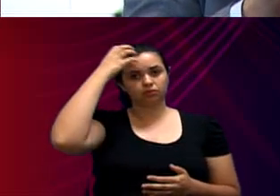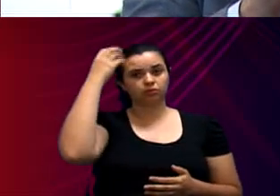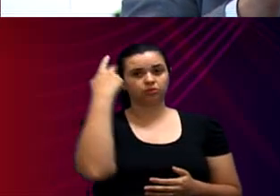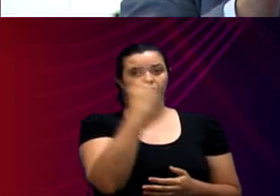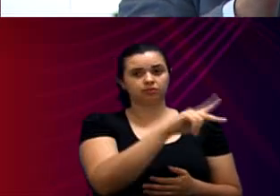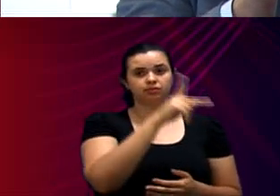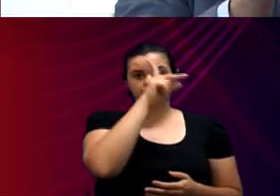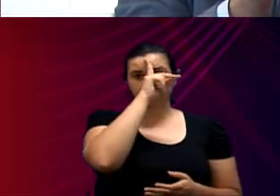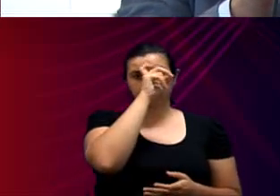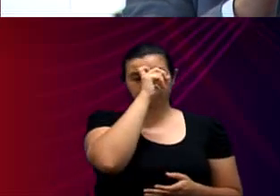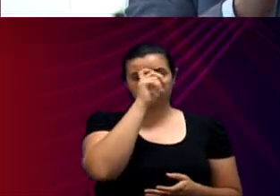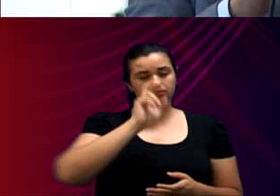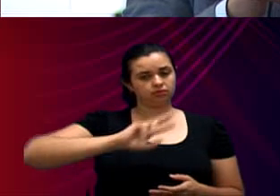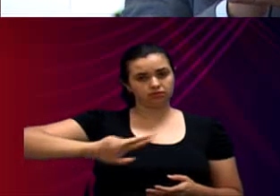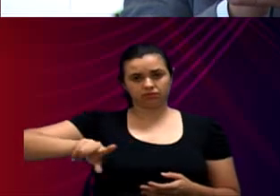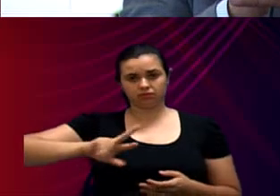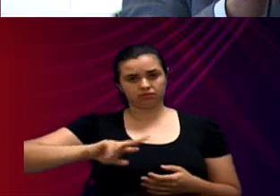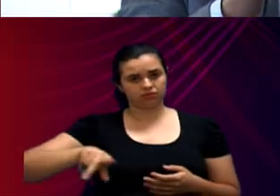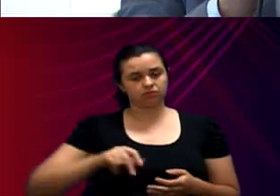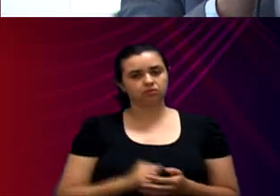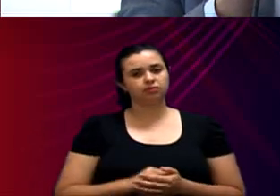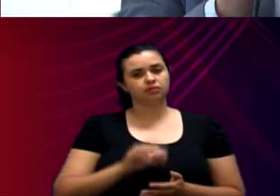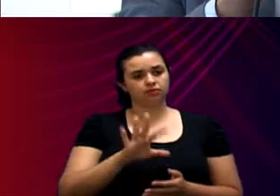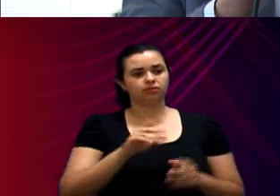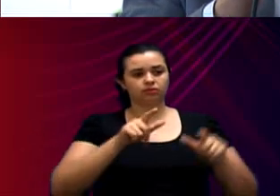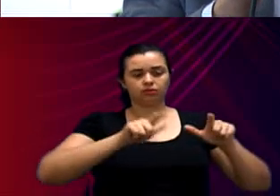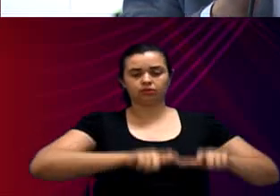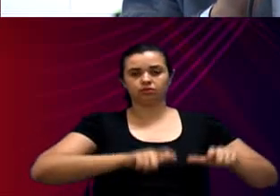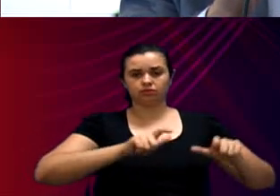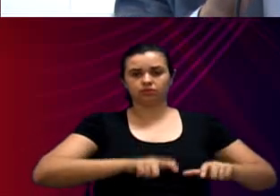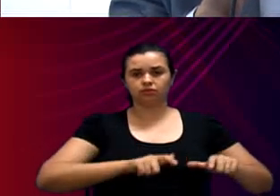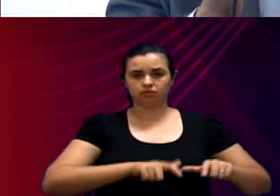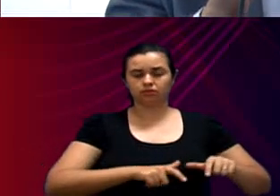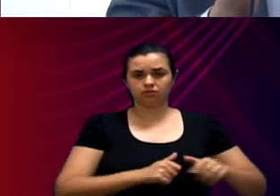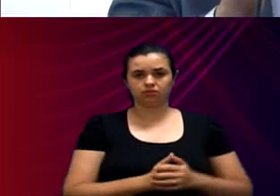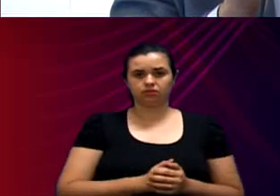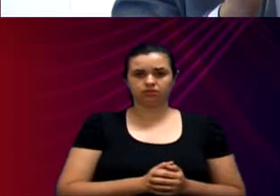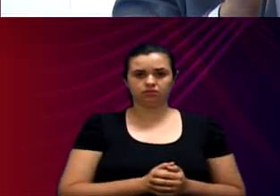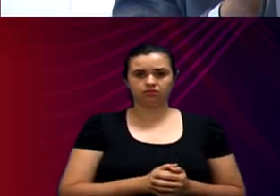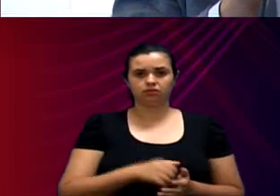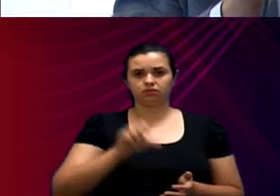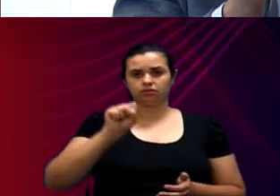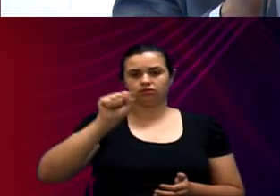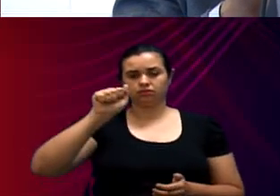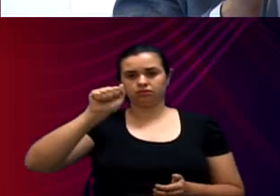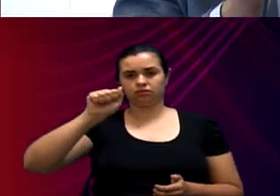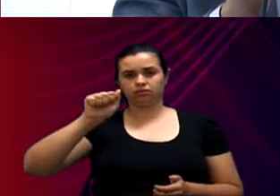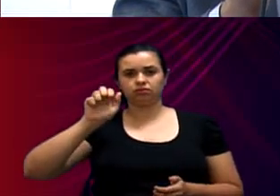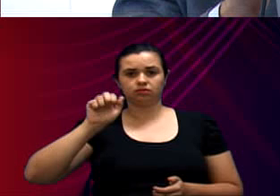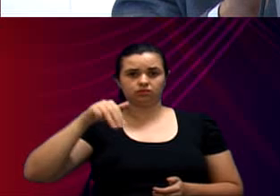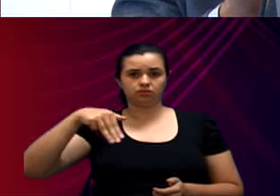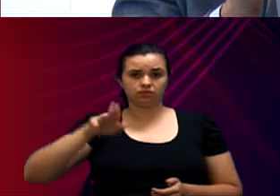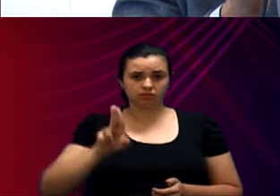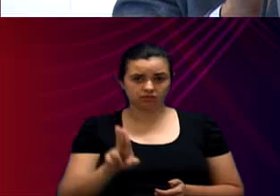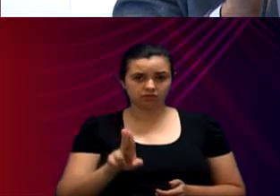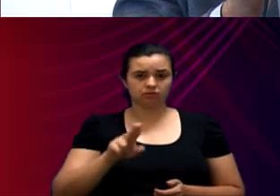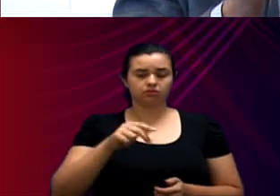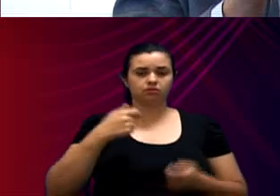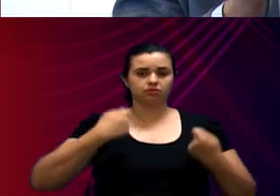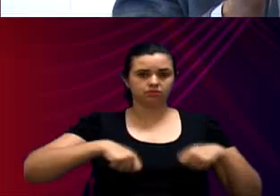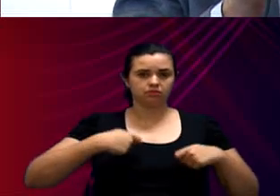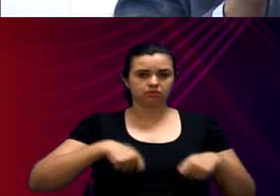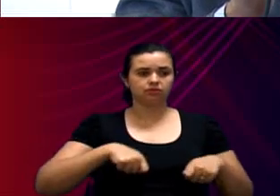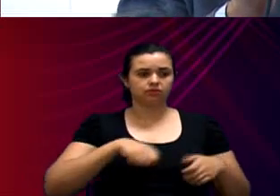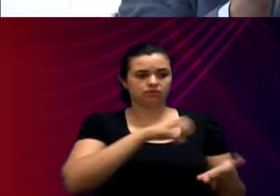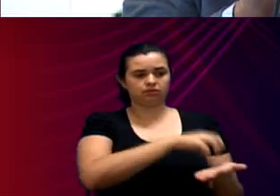né? Não, é da logística. Vaga já está disponível. É. É que quem é que vai ter que fazer a transferência é o SAMU. É. E o SAMU é urgência e emergência. Mas